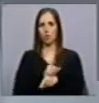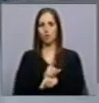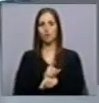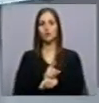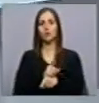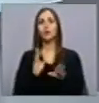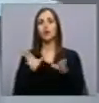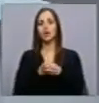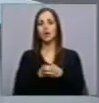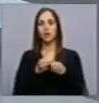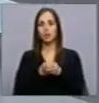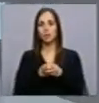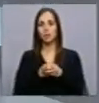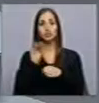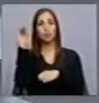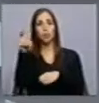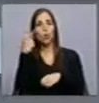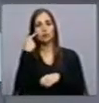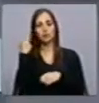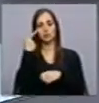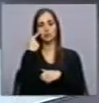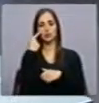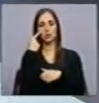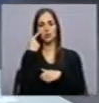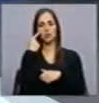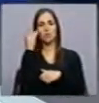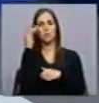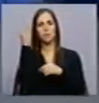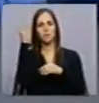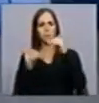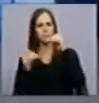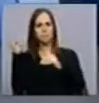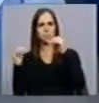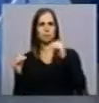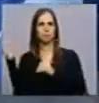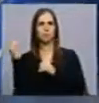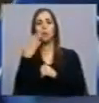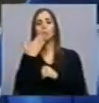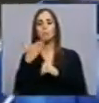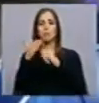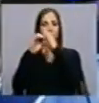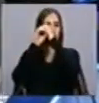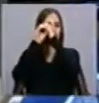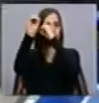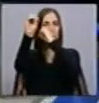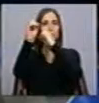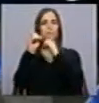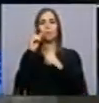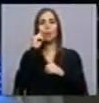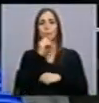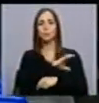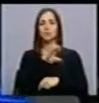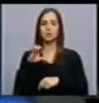que primeiramente alertou para estas quebras muito pouco vulgares na Tabi pediram a telescópios, pediram a astrónomos